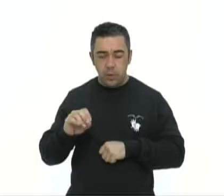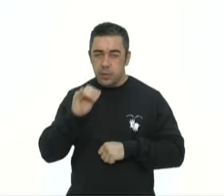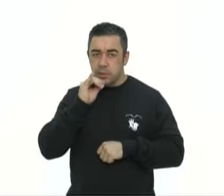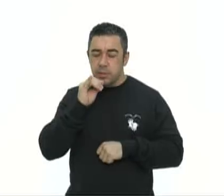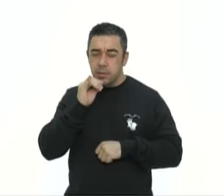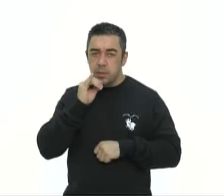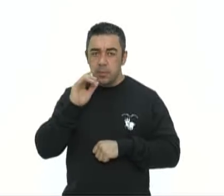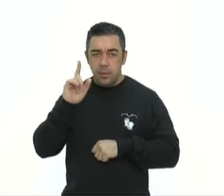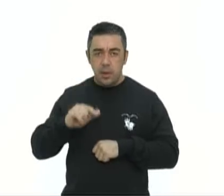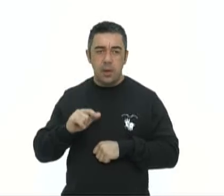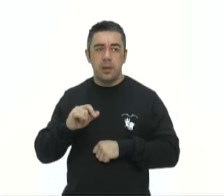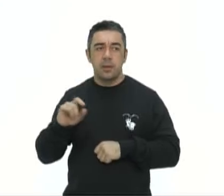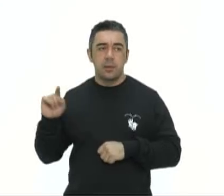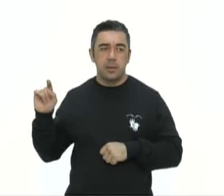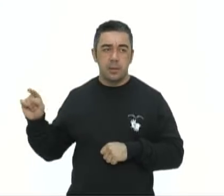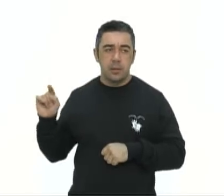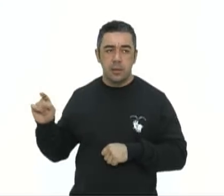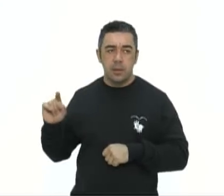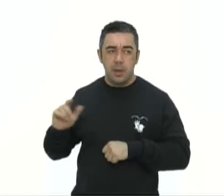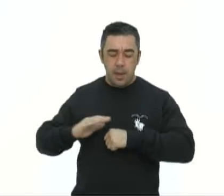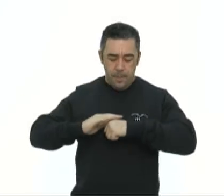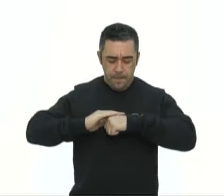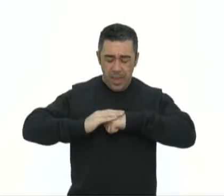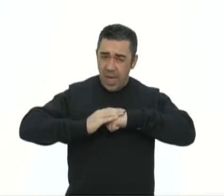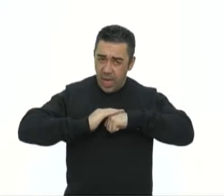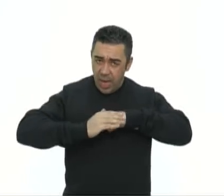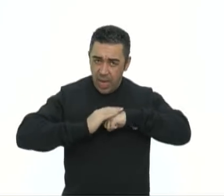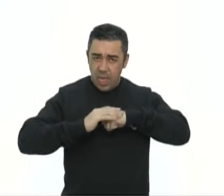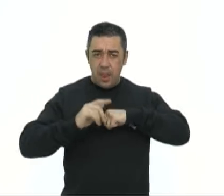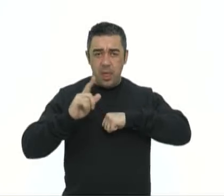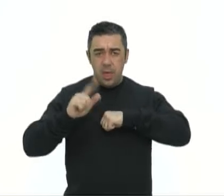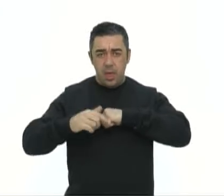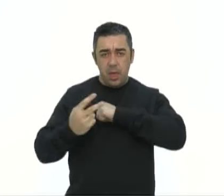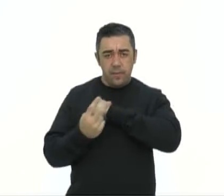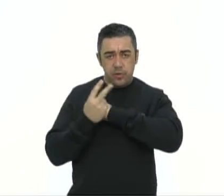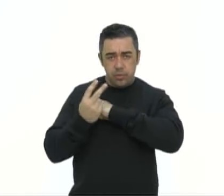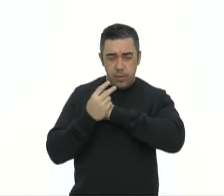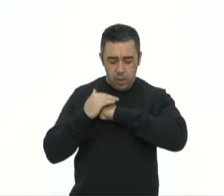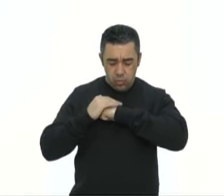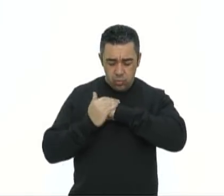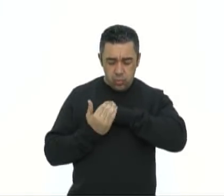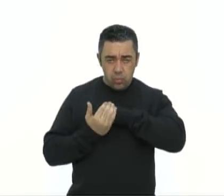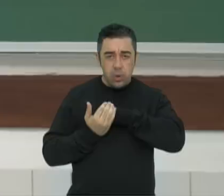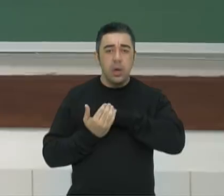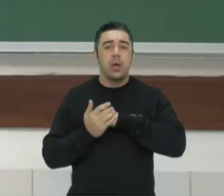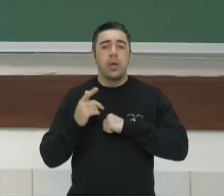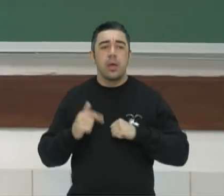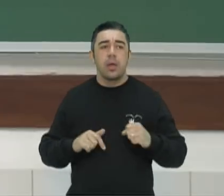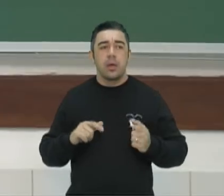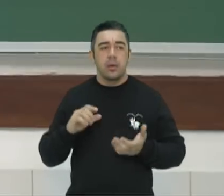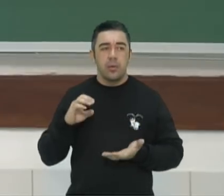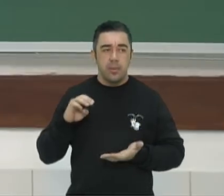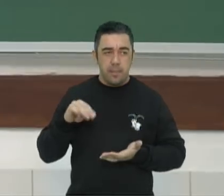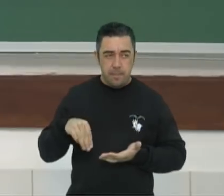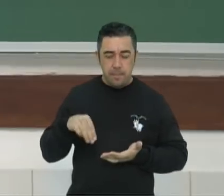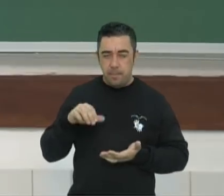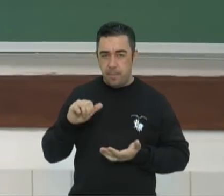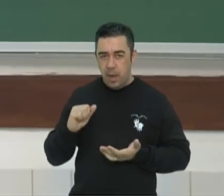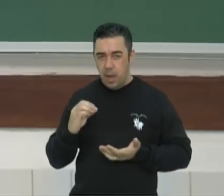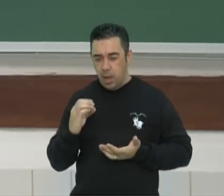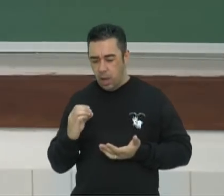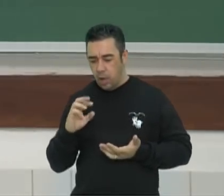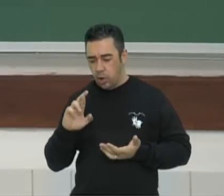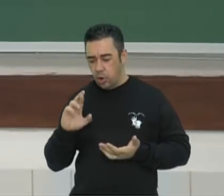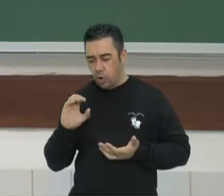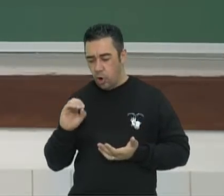sobre ali a questão da pele, né, do revestimento, nós temos os chamados macrófagos. O que seriam